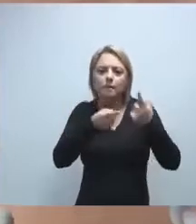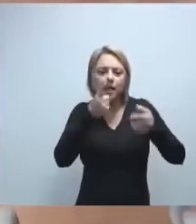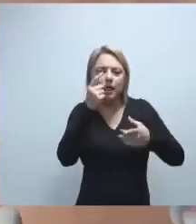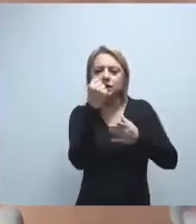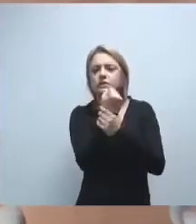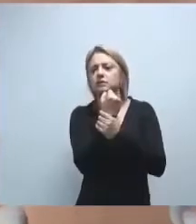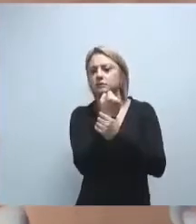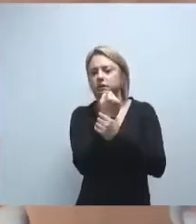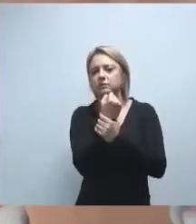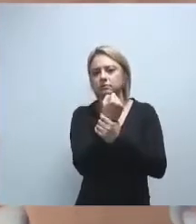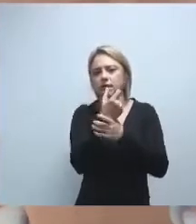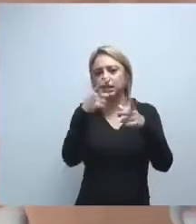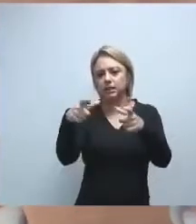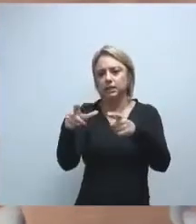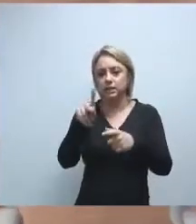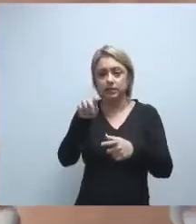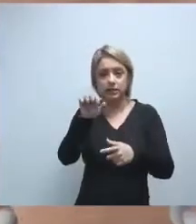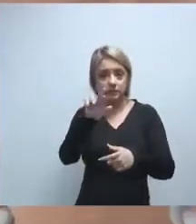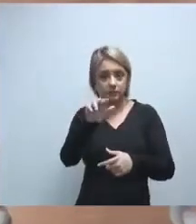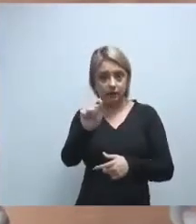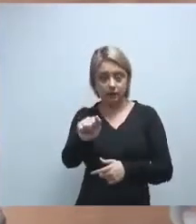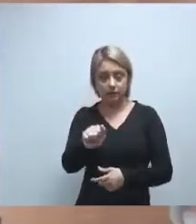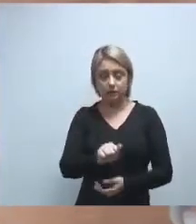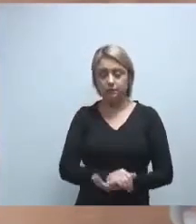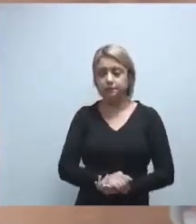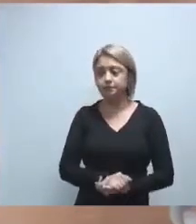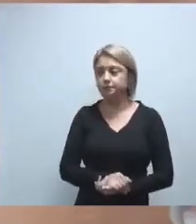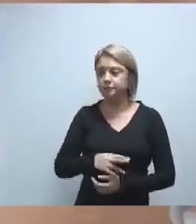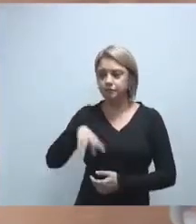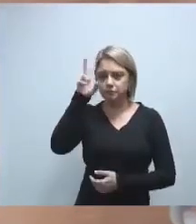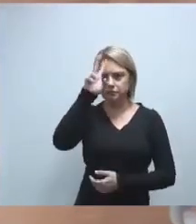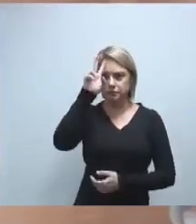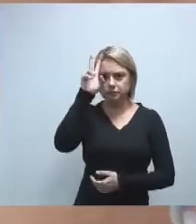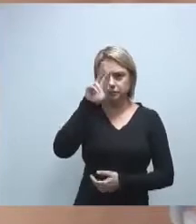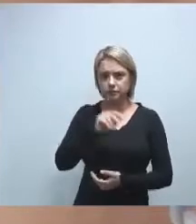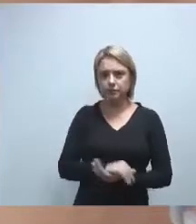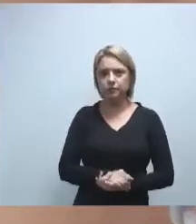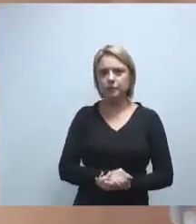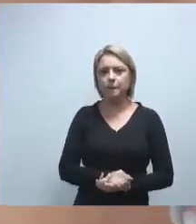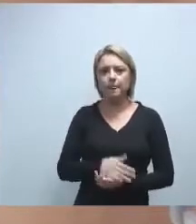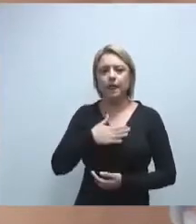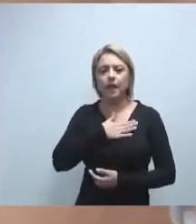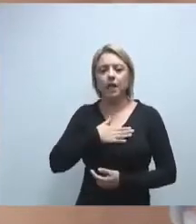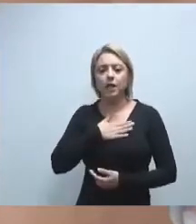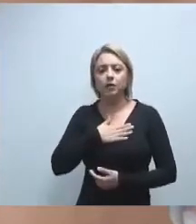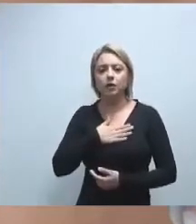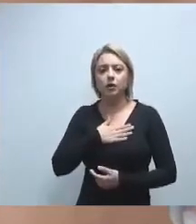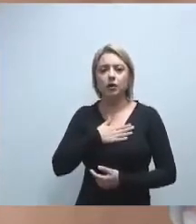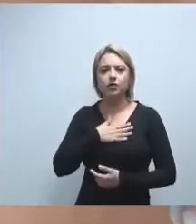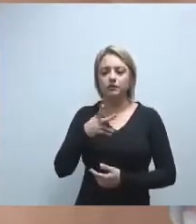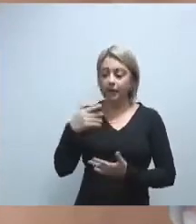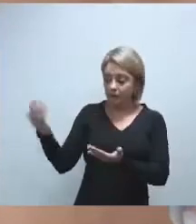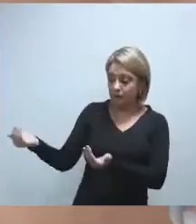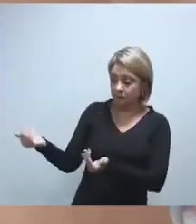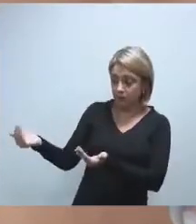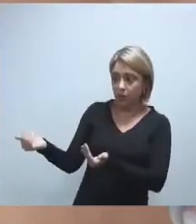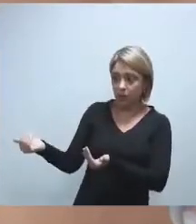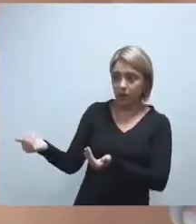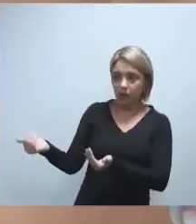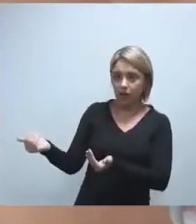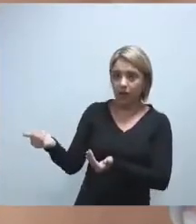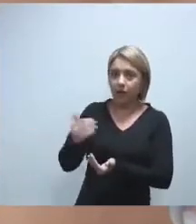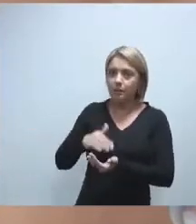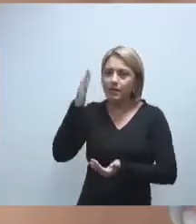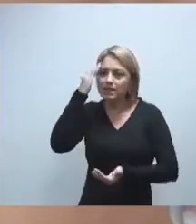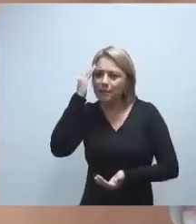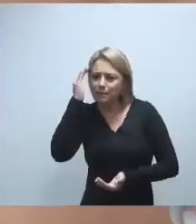nessas varas criminais e eu me lembro aqui eu gosto de falar isso para os mais novos sobre como é que era